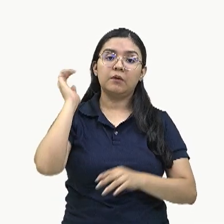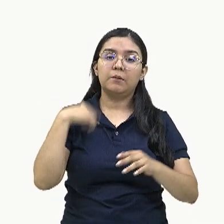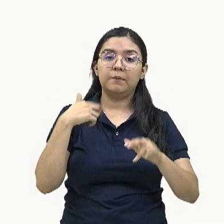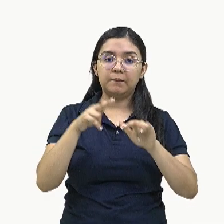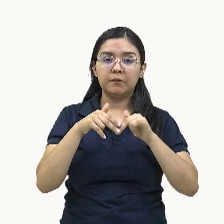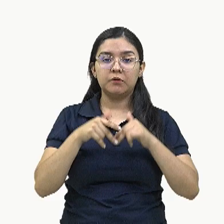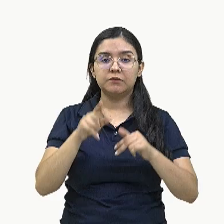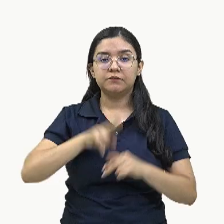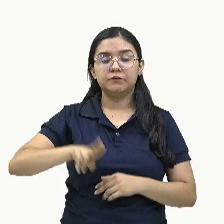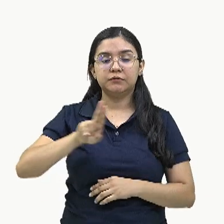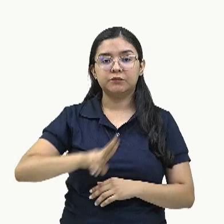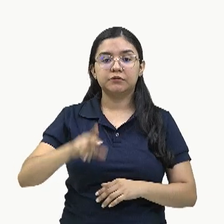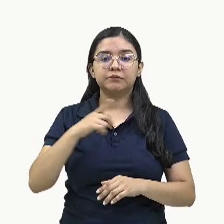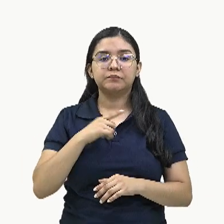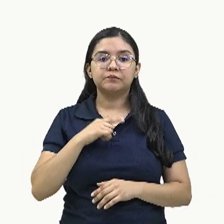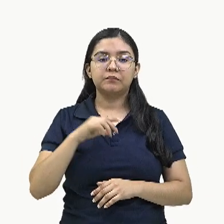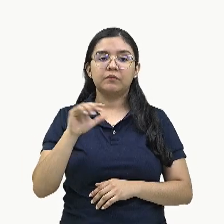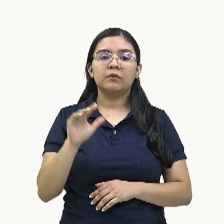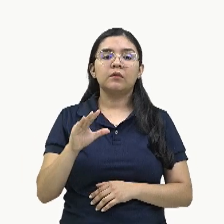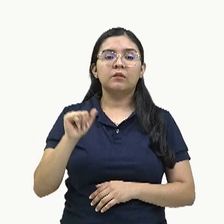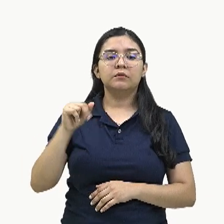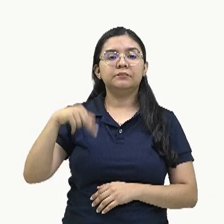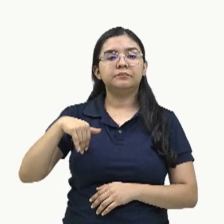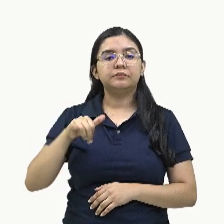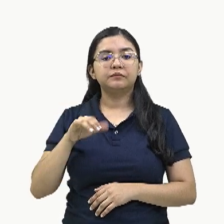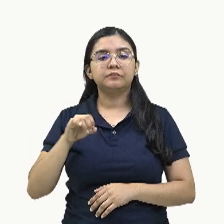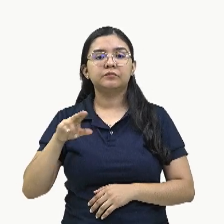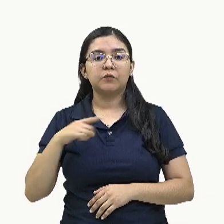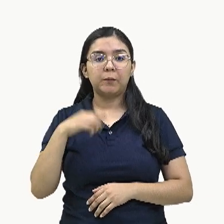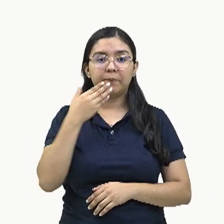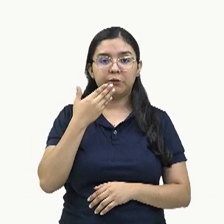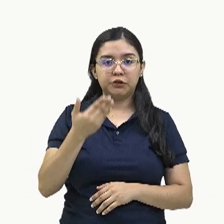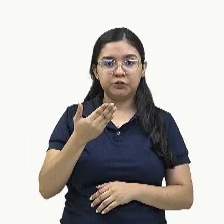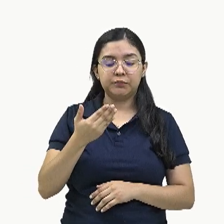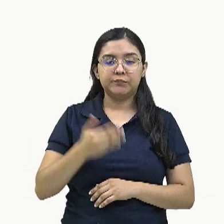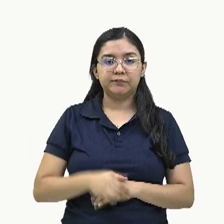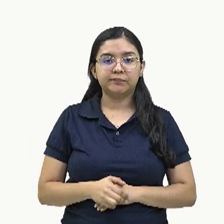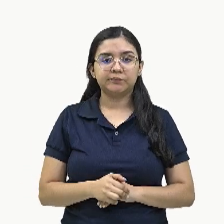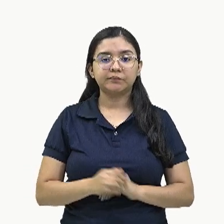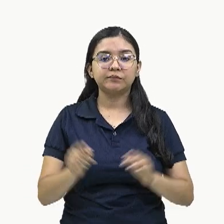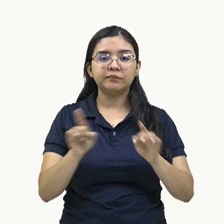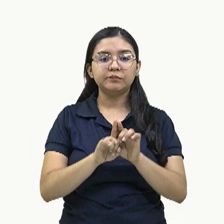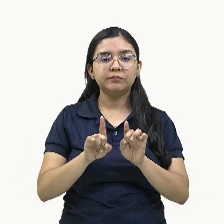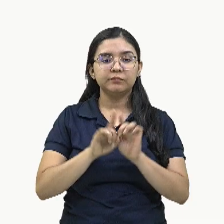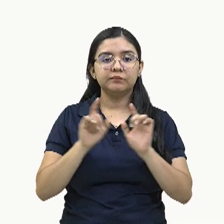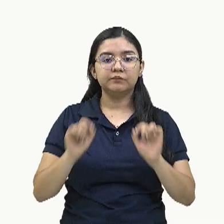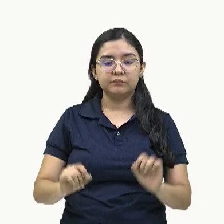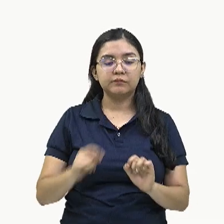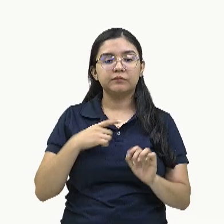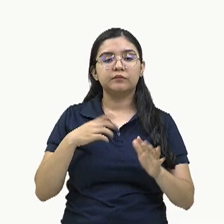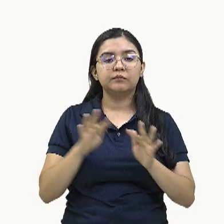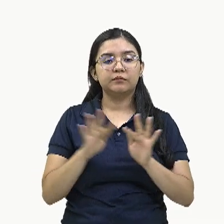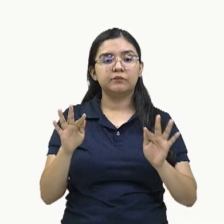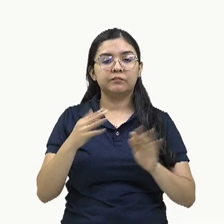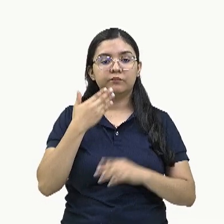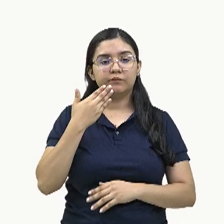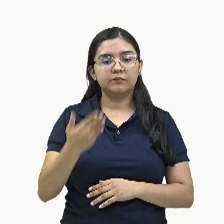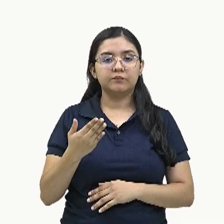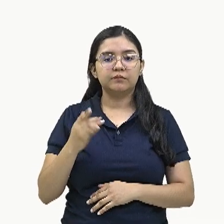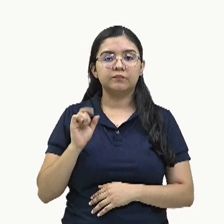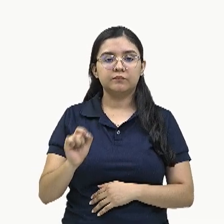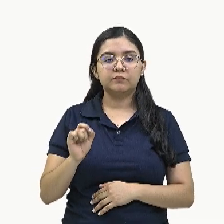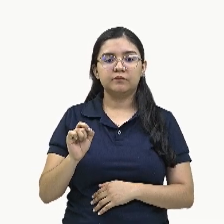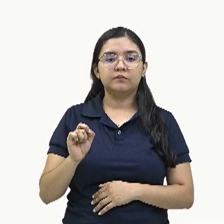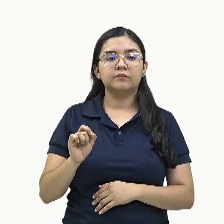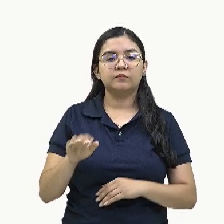vão usar o can you como pedidos, tá? E aqui o can you, ele já é um pedido mais,